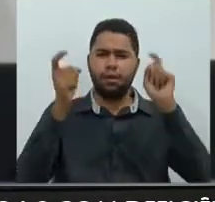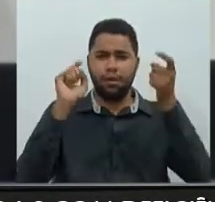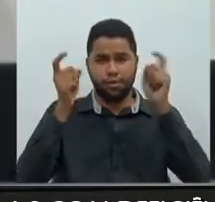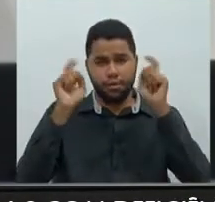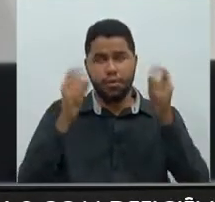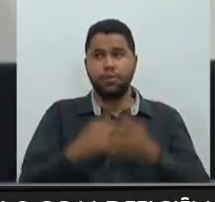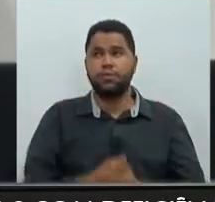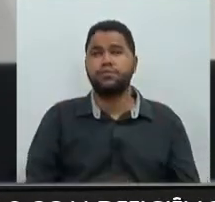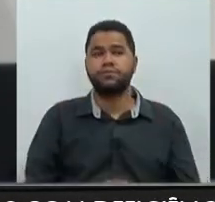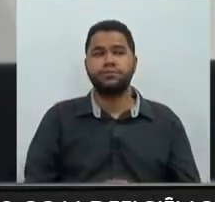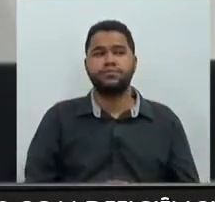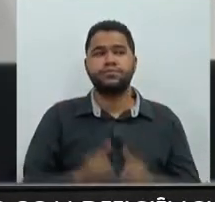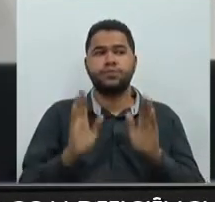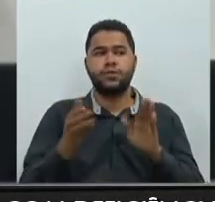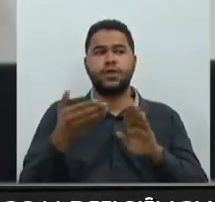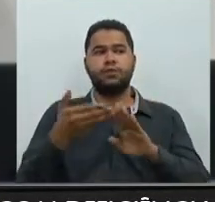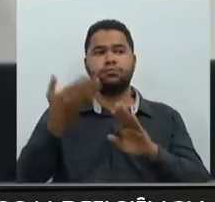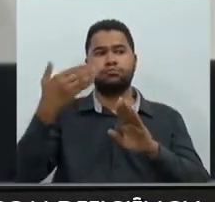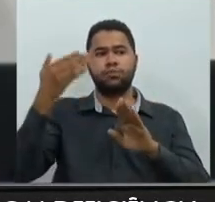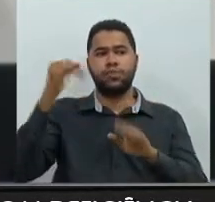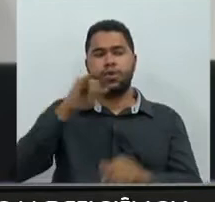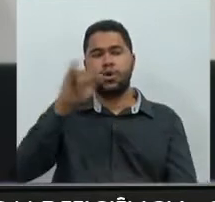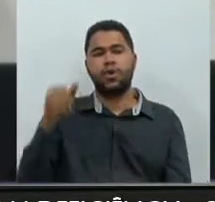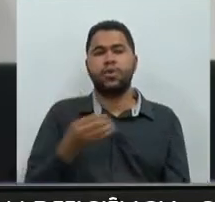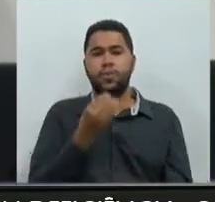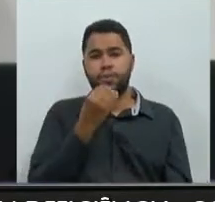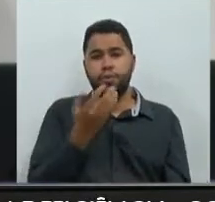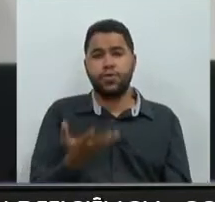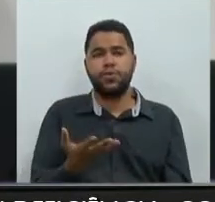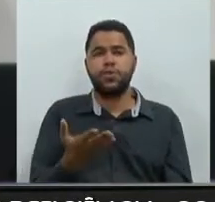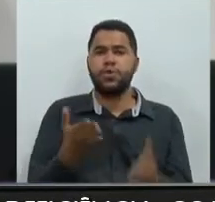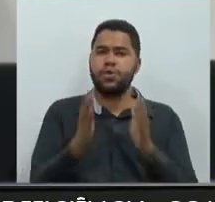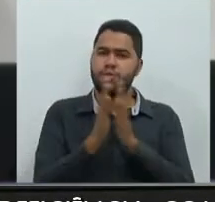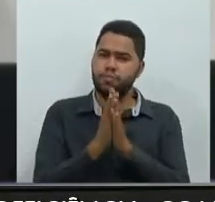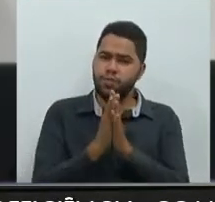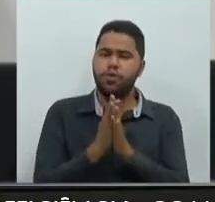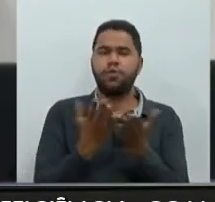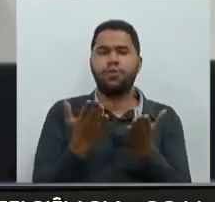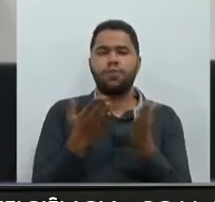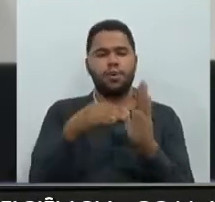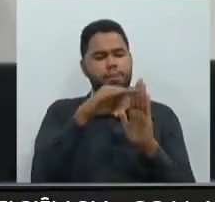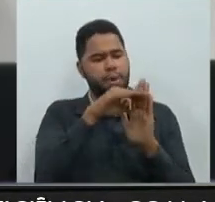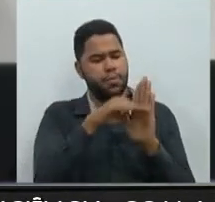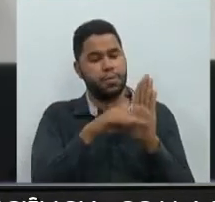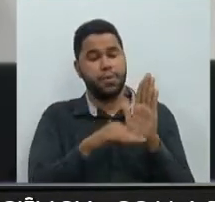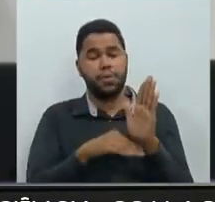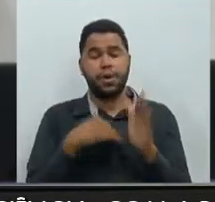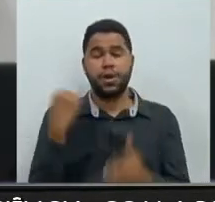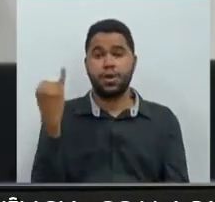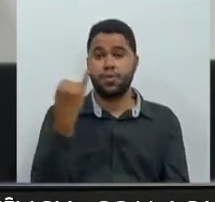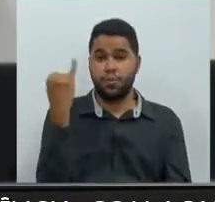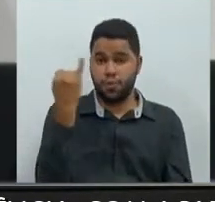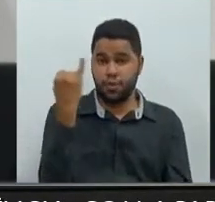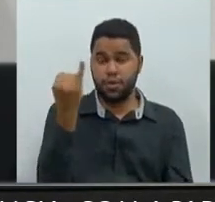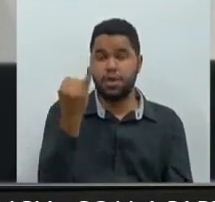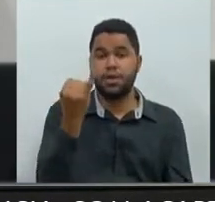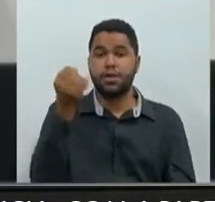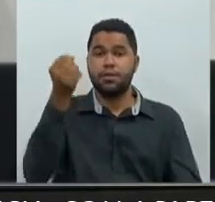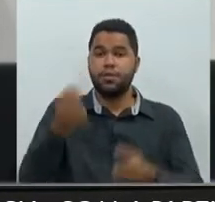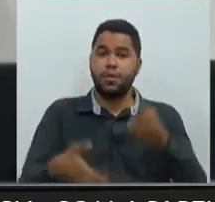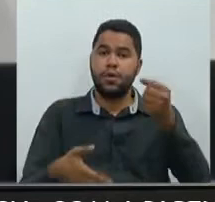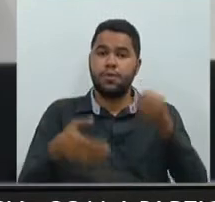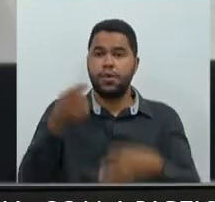né, Kelly, já tivemos a oportunidade de levar isso. Então, por gentileza, reavalie isso, que eu acho que é importante. Essa fala da